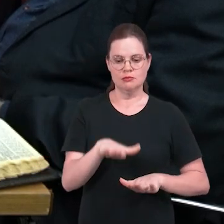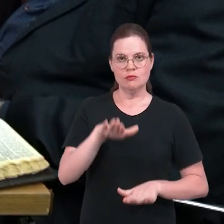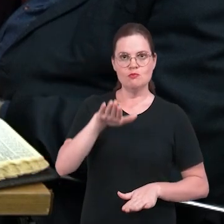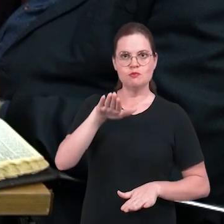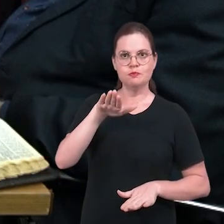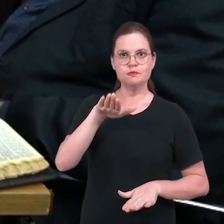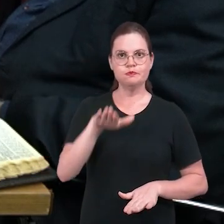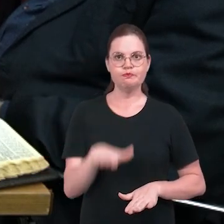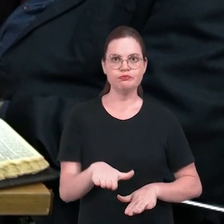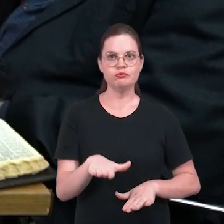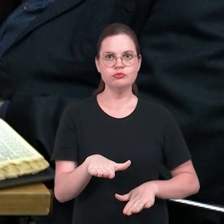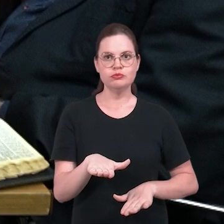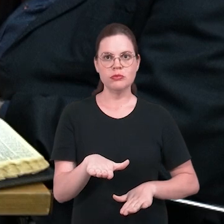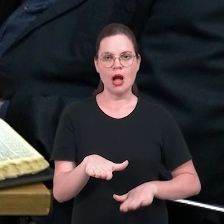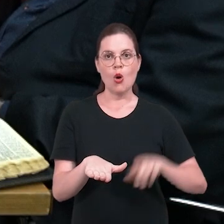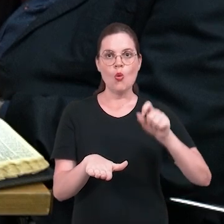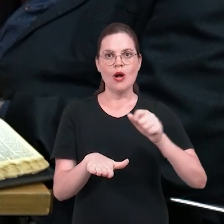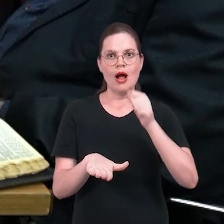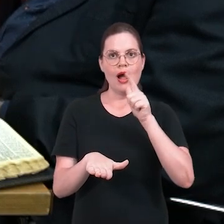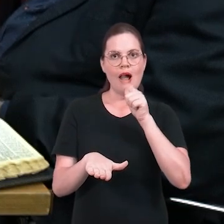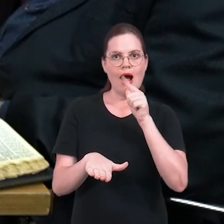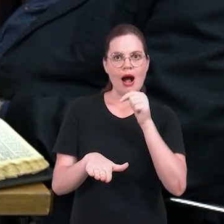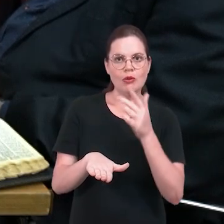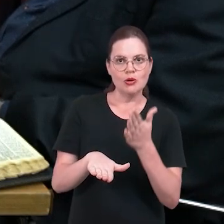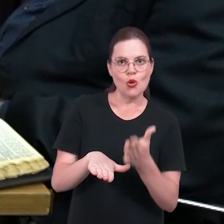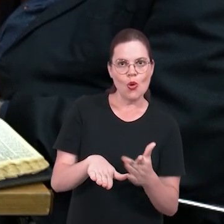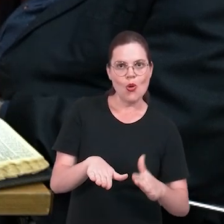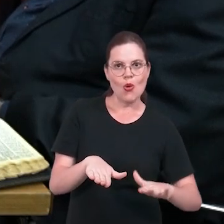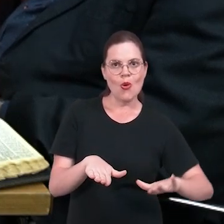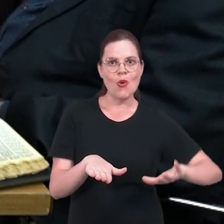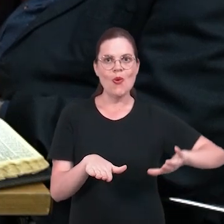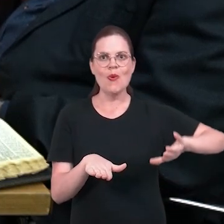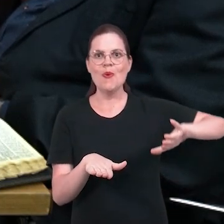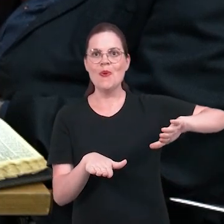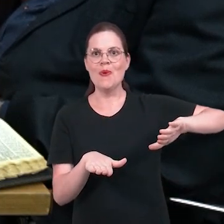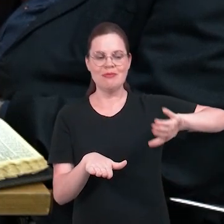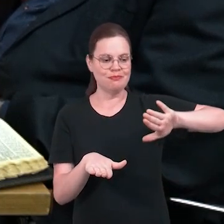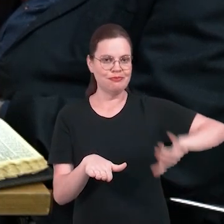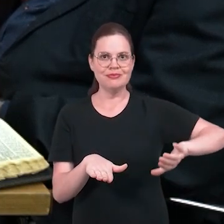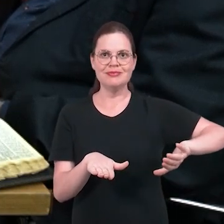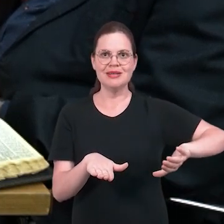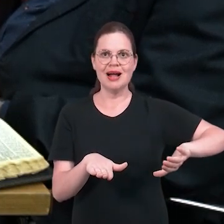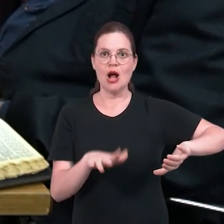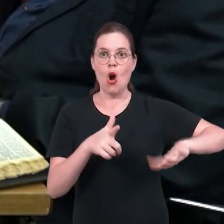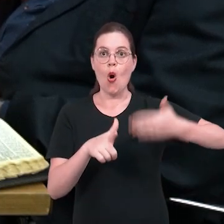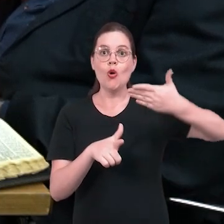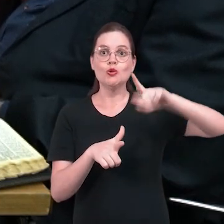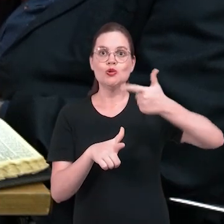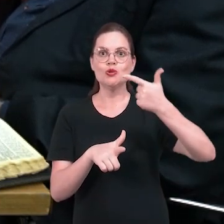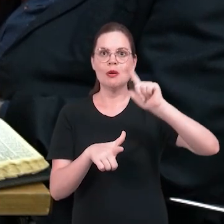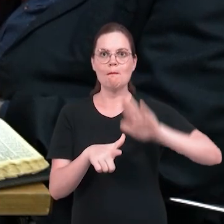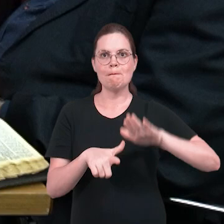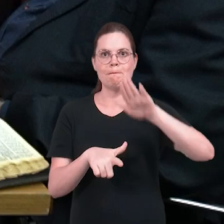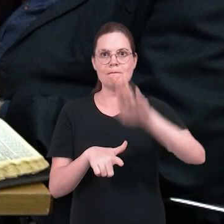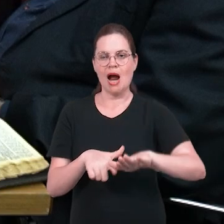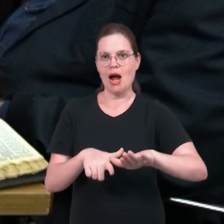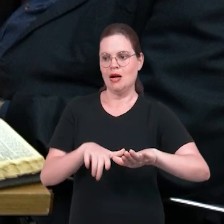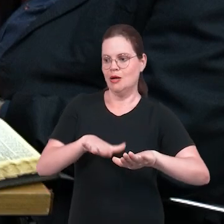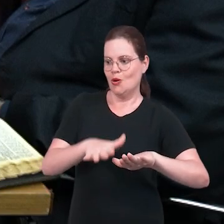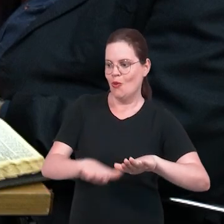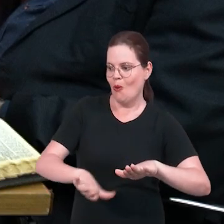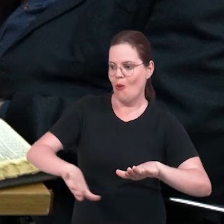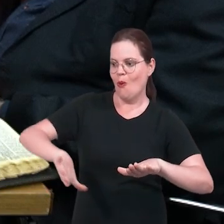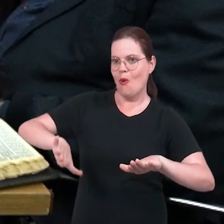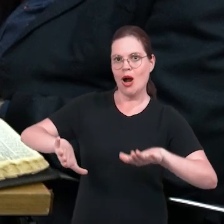o sacerdote cumpriu a revelação que o Senhor tinha dado pelo seu Espírito Santo, as águas param de um lado e do outro. Então, você vê que coisa